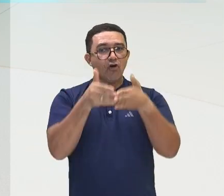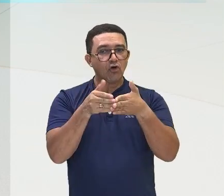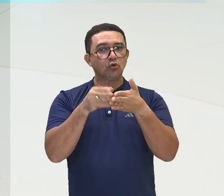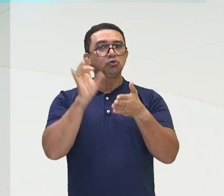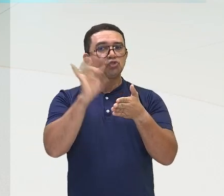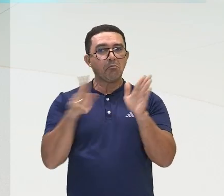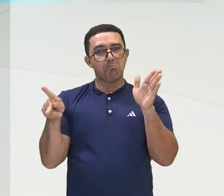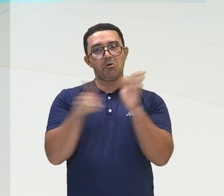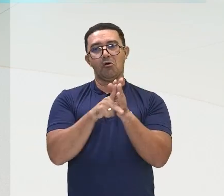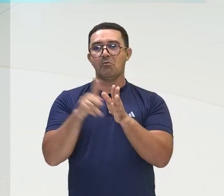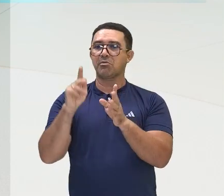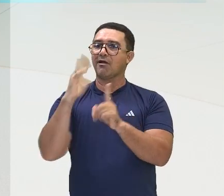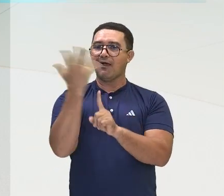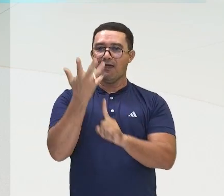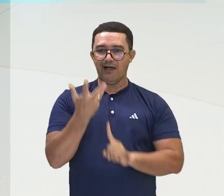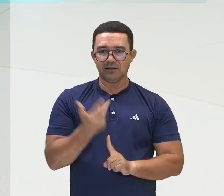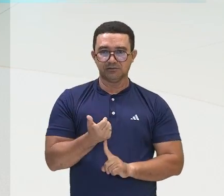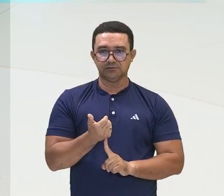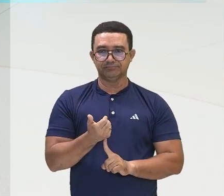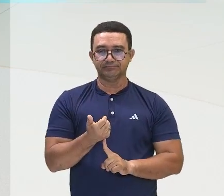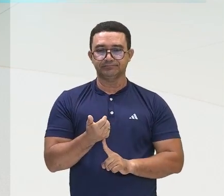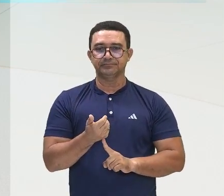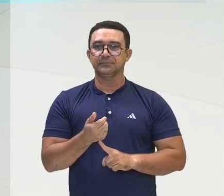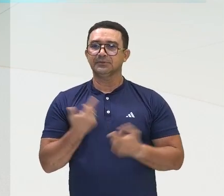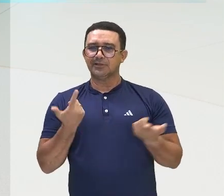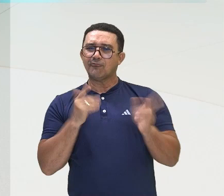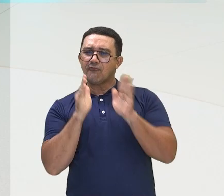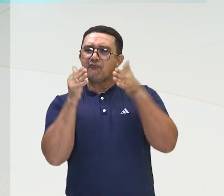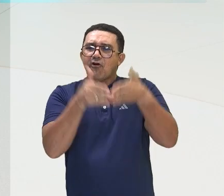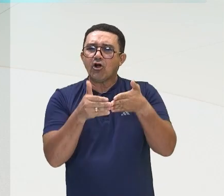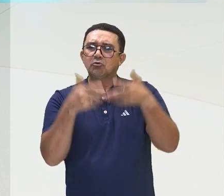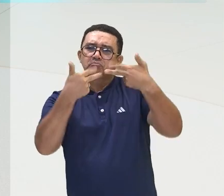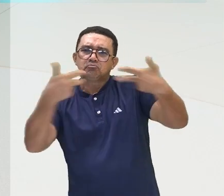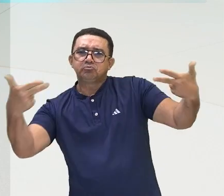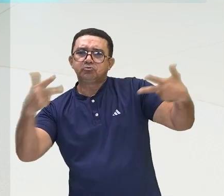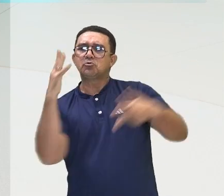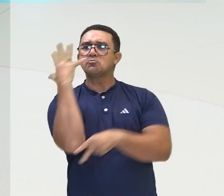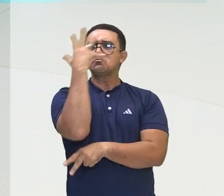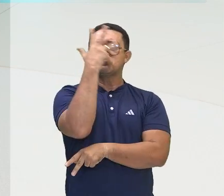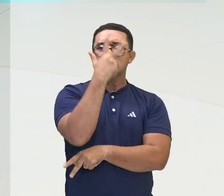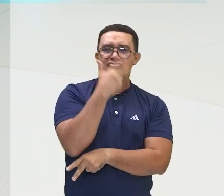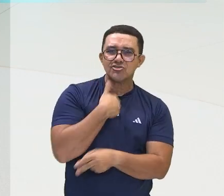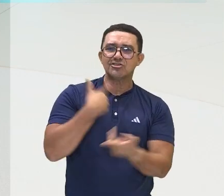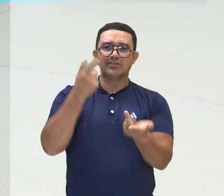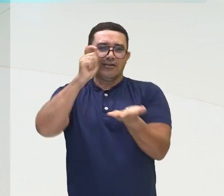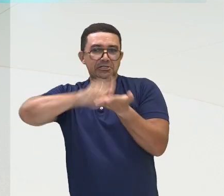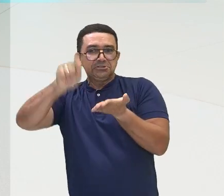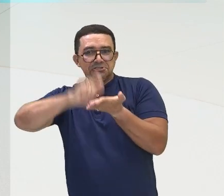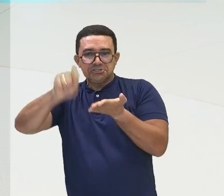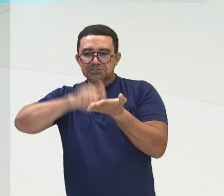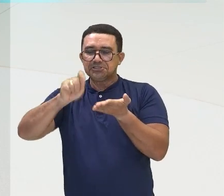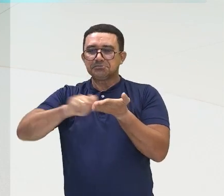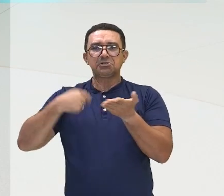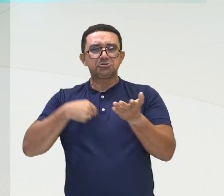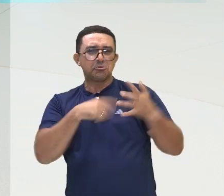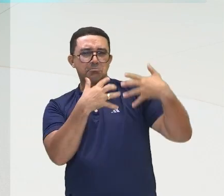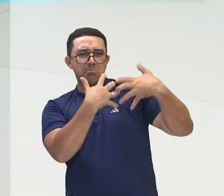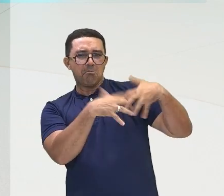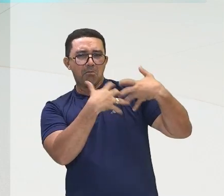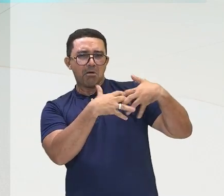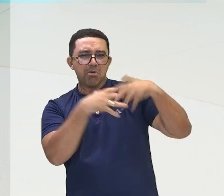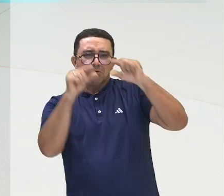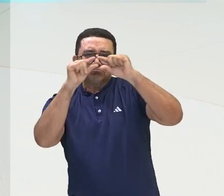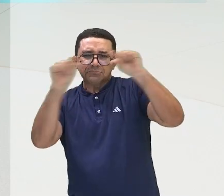arte. Então, por isso que eu vou o que aí, gente? Focar o belo, não é? Tanto que as escritas são bem pensadas, as métricas,